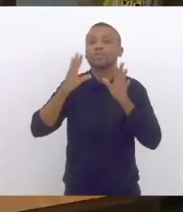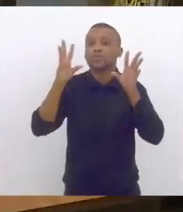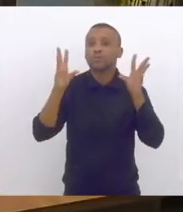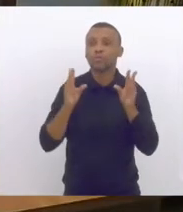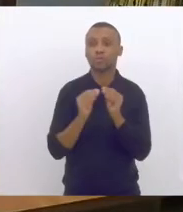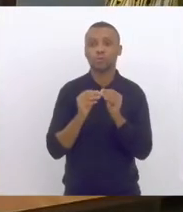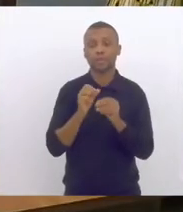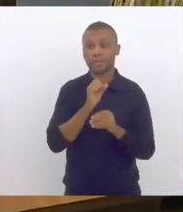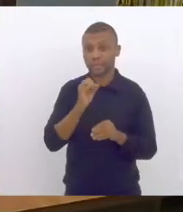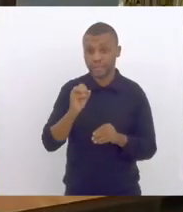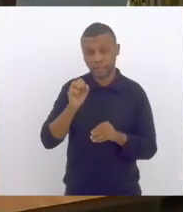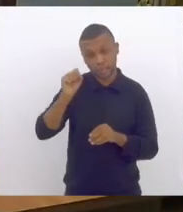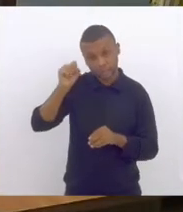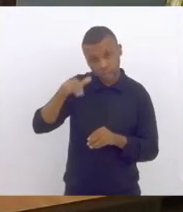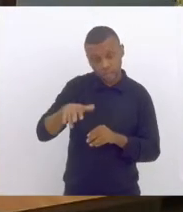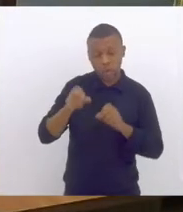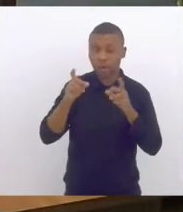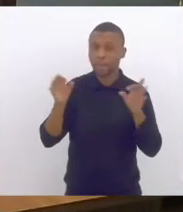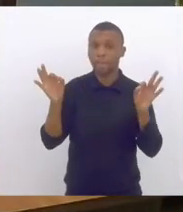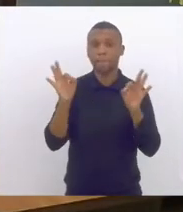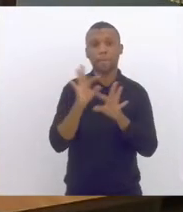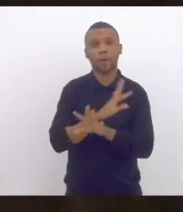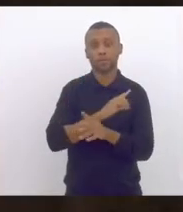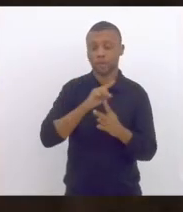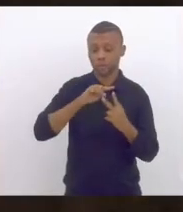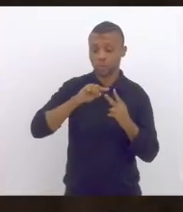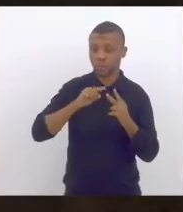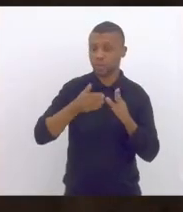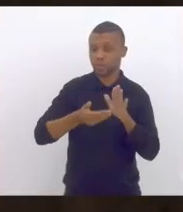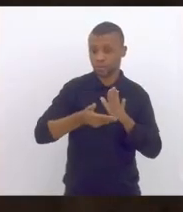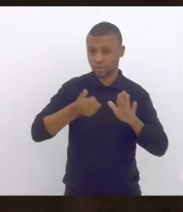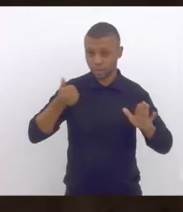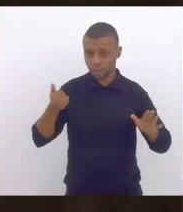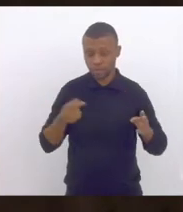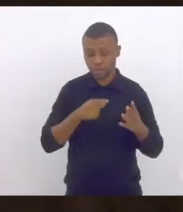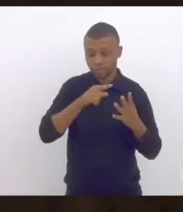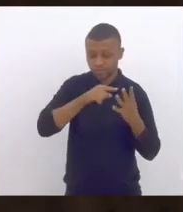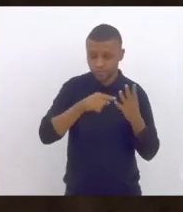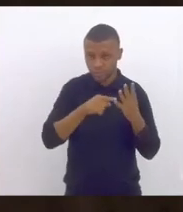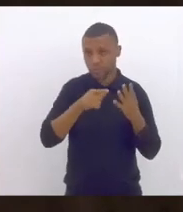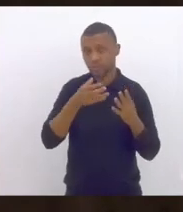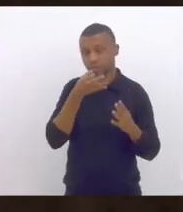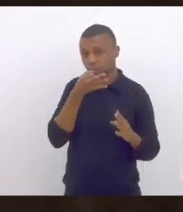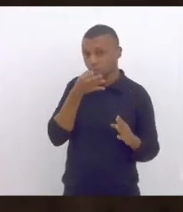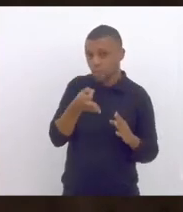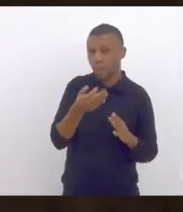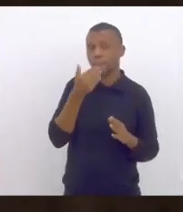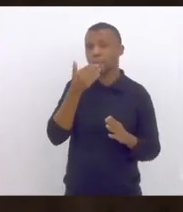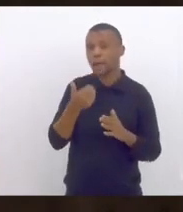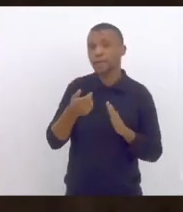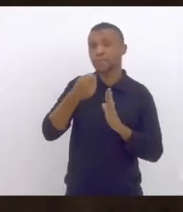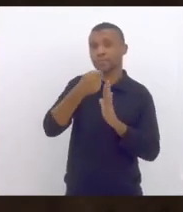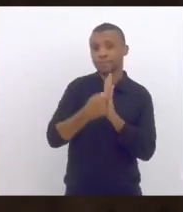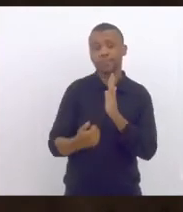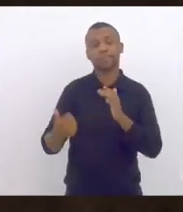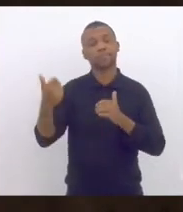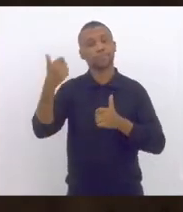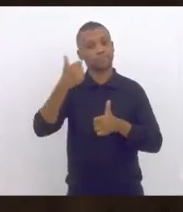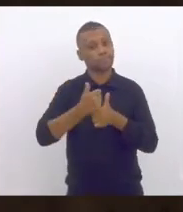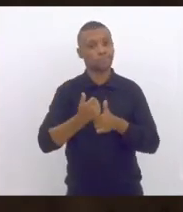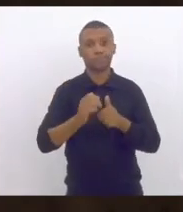se você disser assim, está liquidado. Eu digo as 2 emendas, incorporo, dou parecer para o substitutivo, forma final de